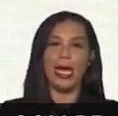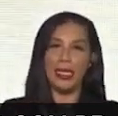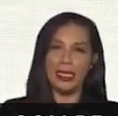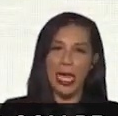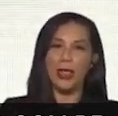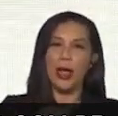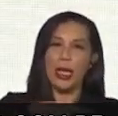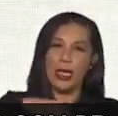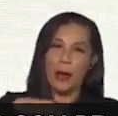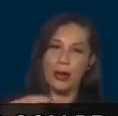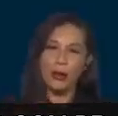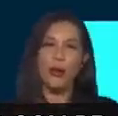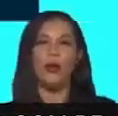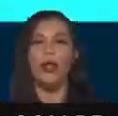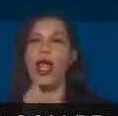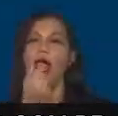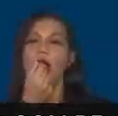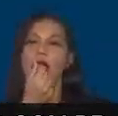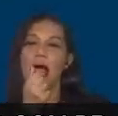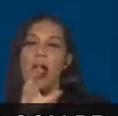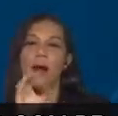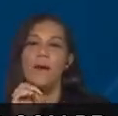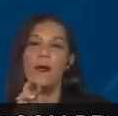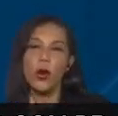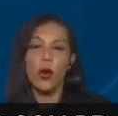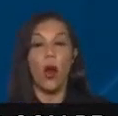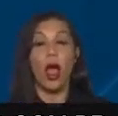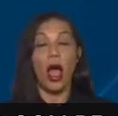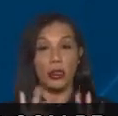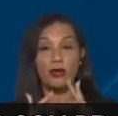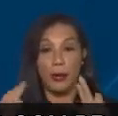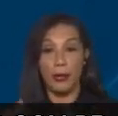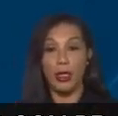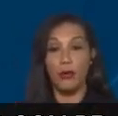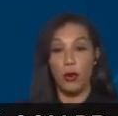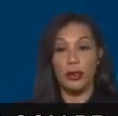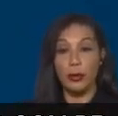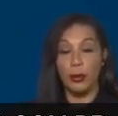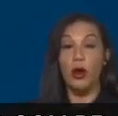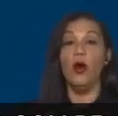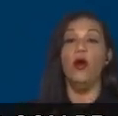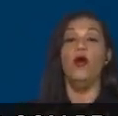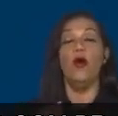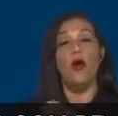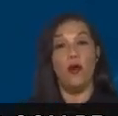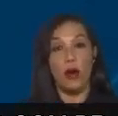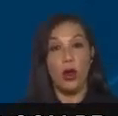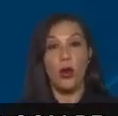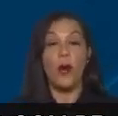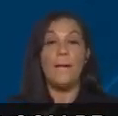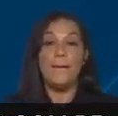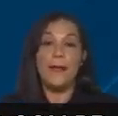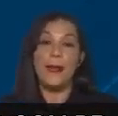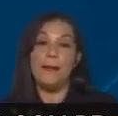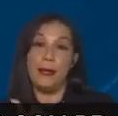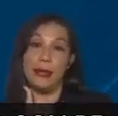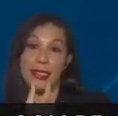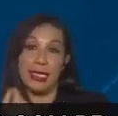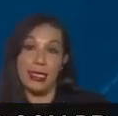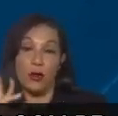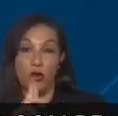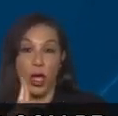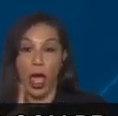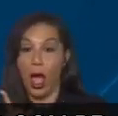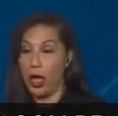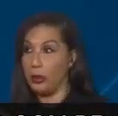dura e lápis de cor. As famílias beneficiadas receberão um valor mínimo de R$ 600.